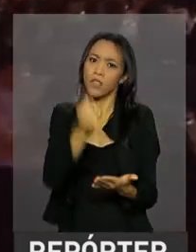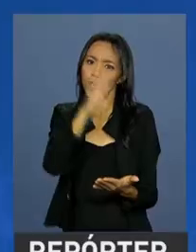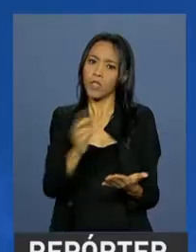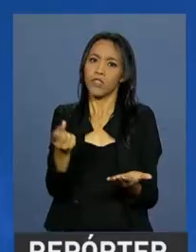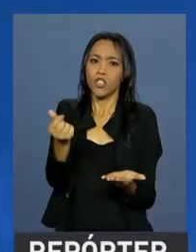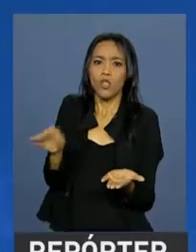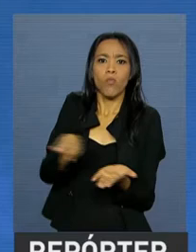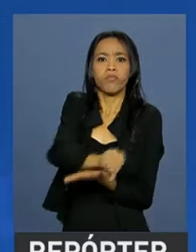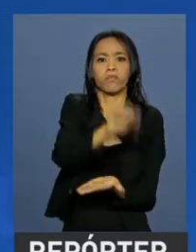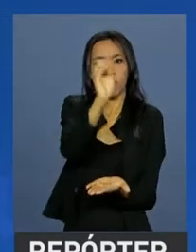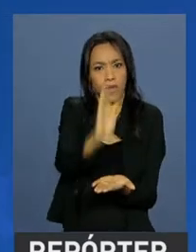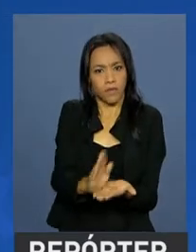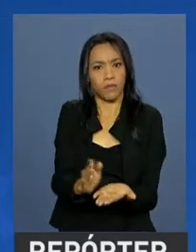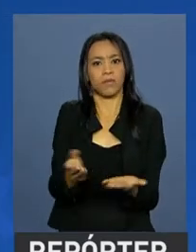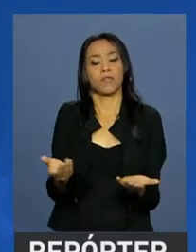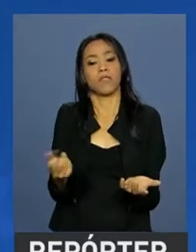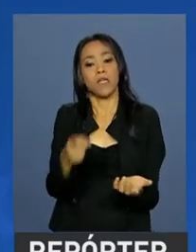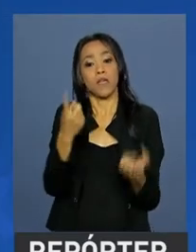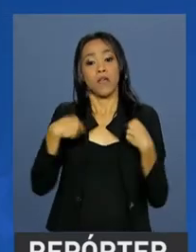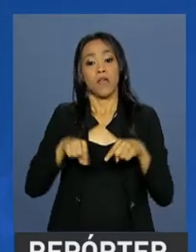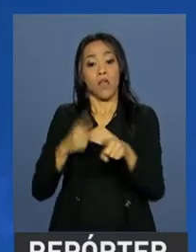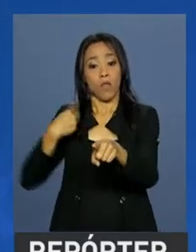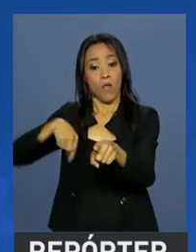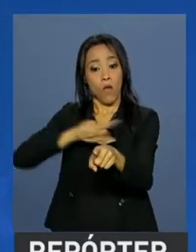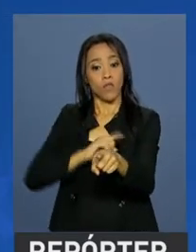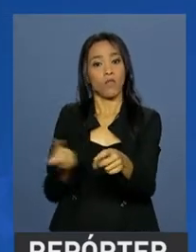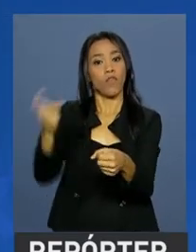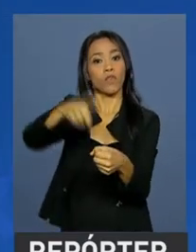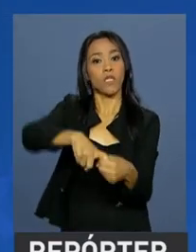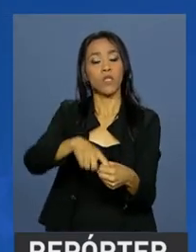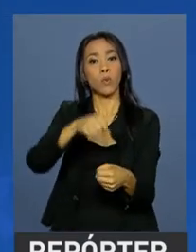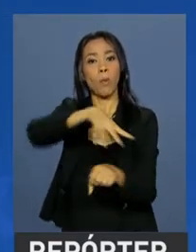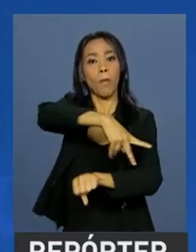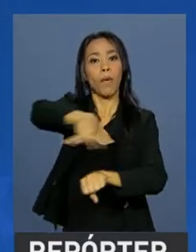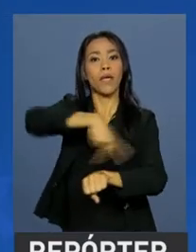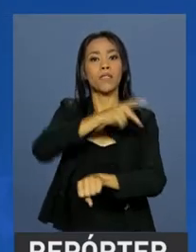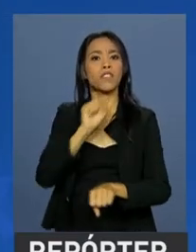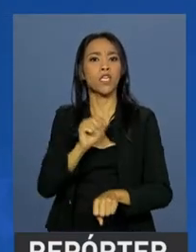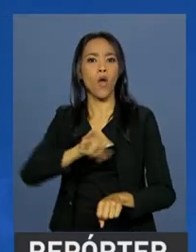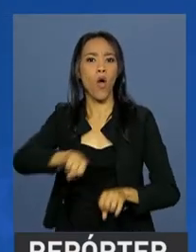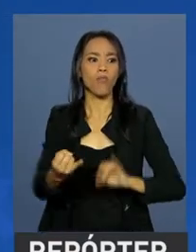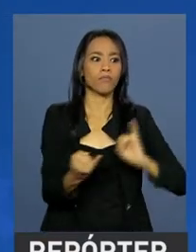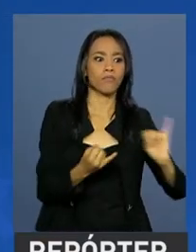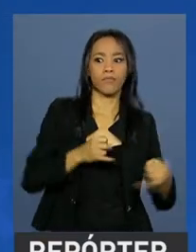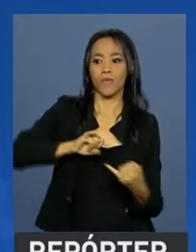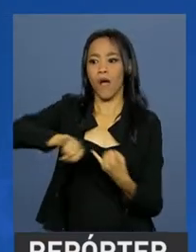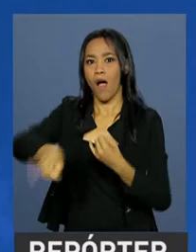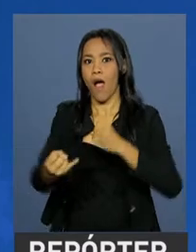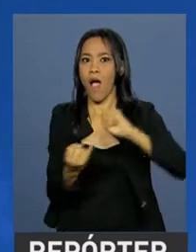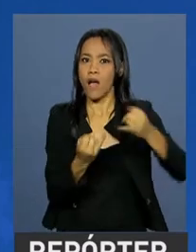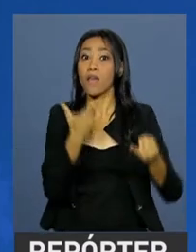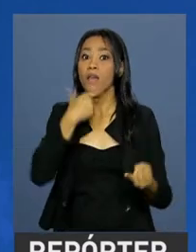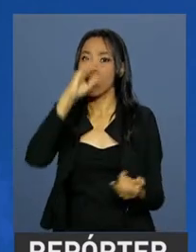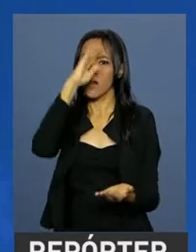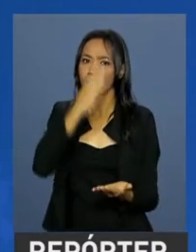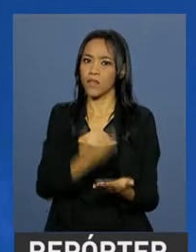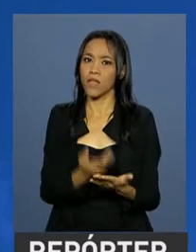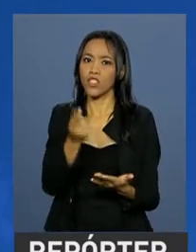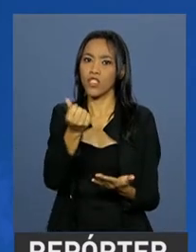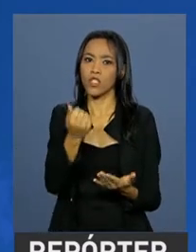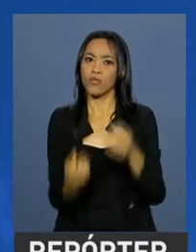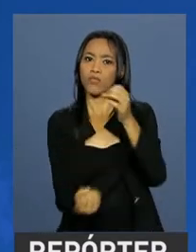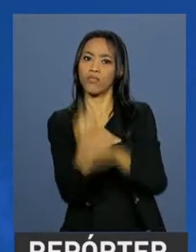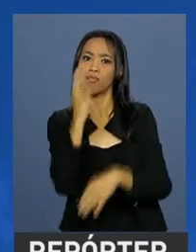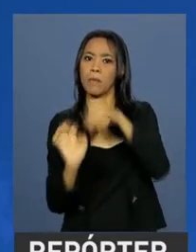crescer. Nós estamos voltando a ser um país de oportunidades. Quem aqui investir não